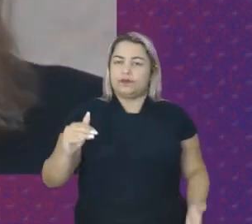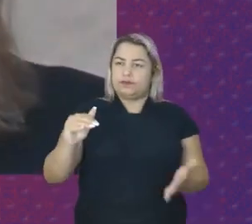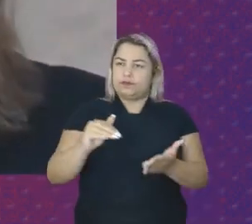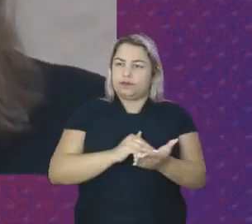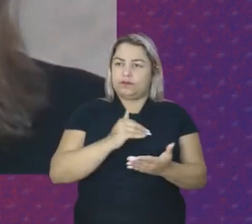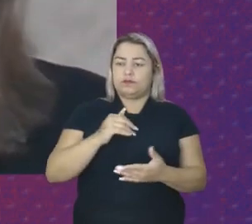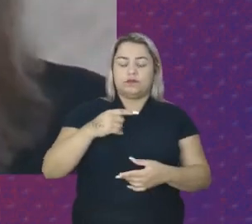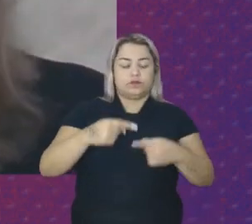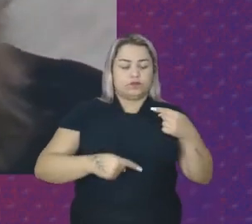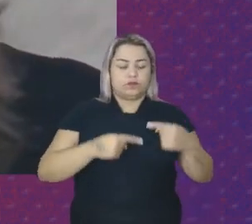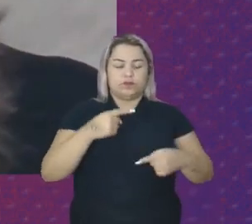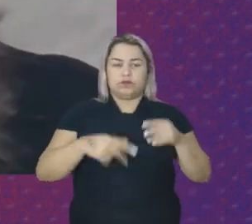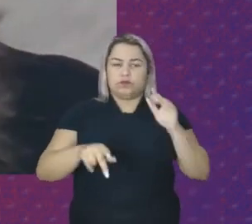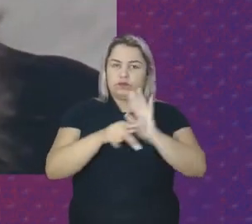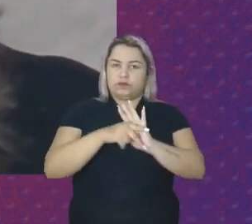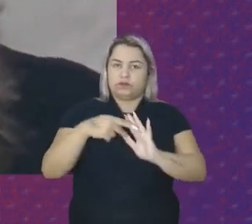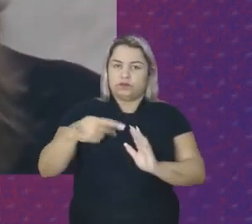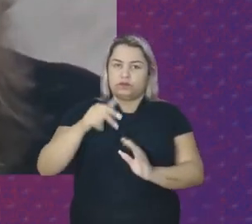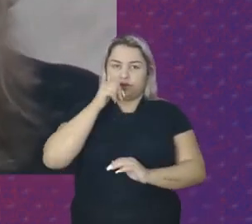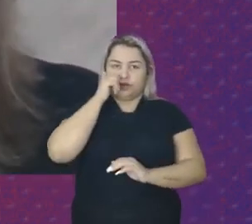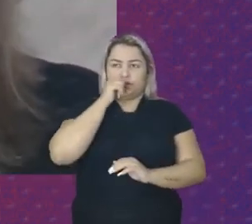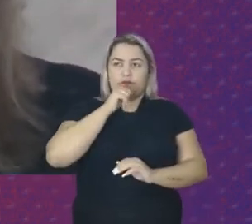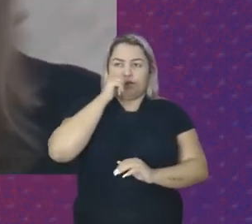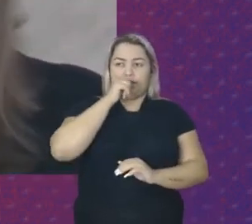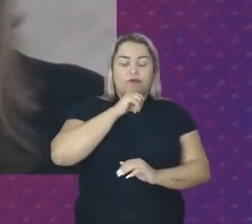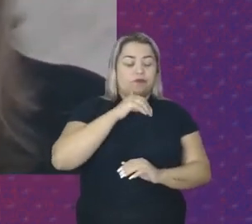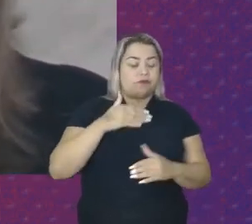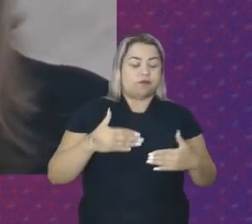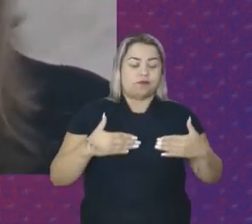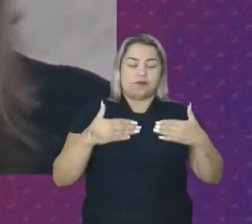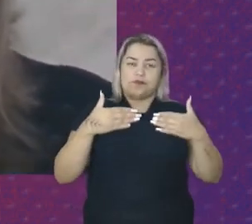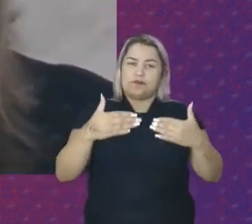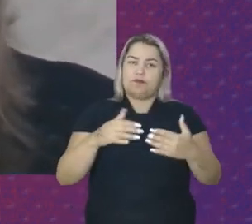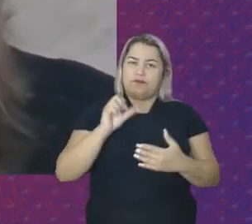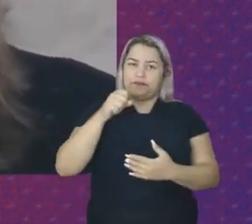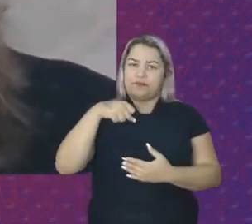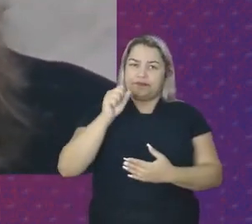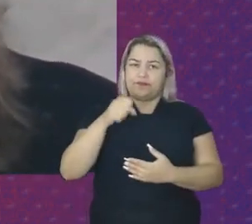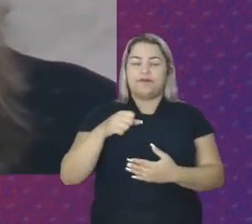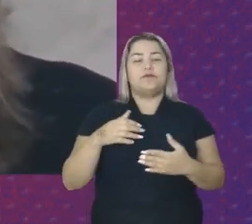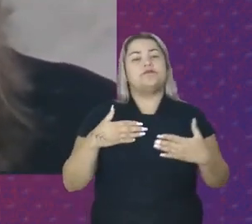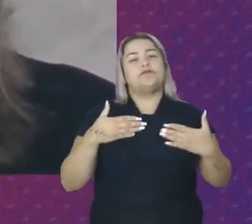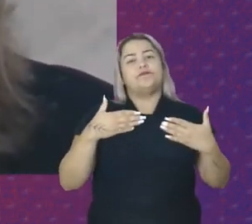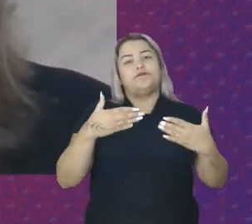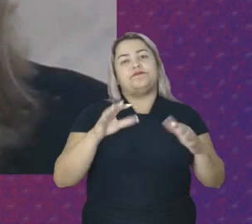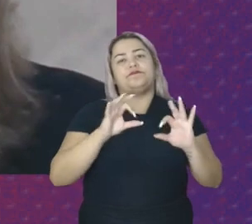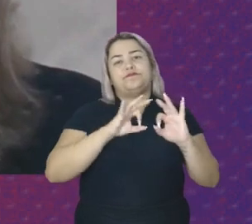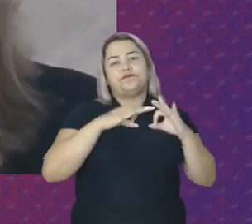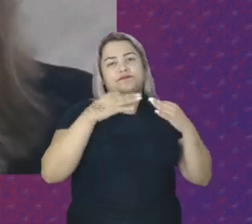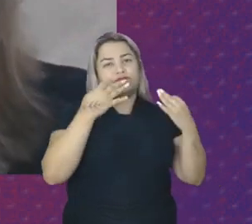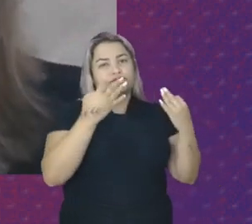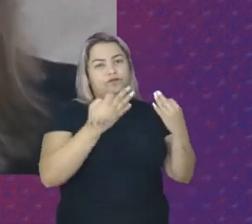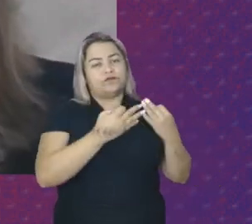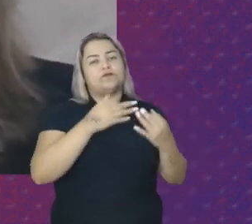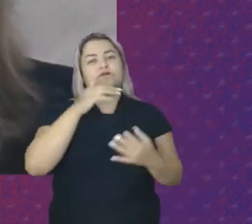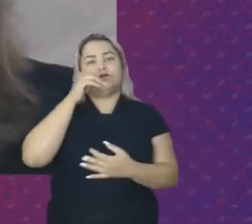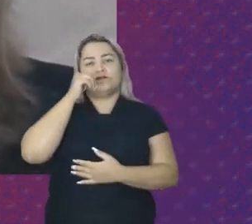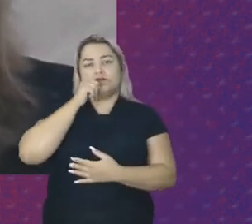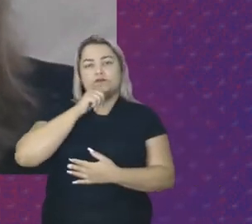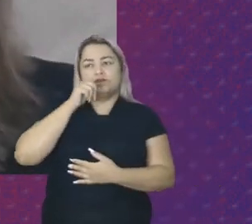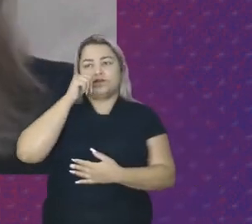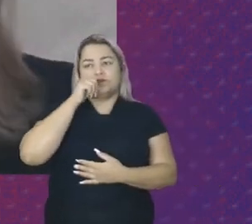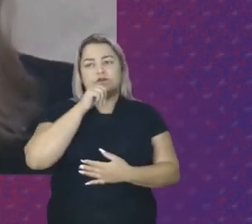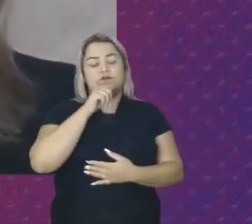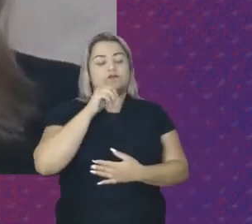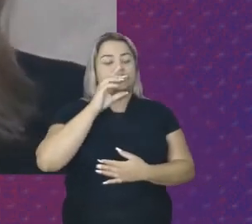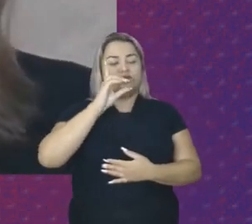Secretaria de Políticas para as Mulheres com status de ministério, e sim um Ministério da Família, da Mulher,